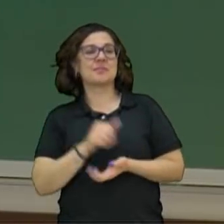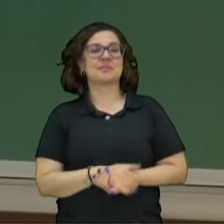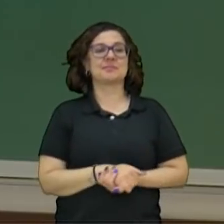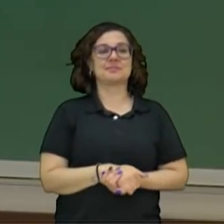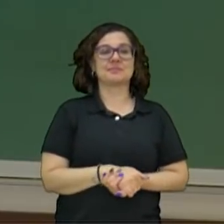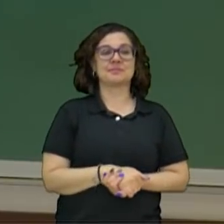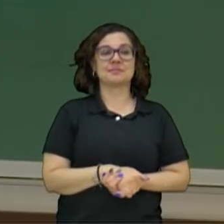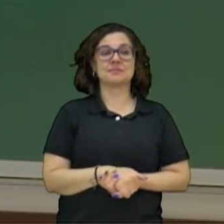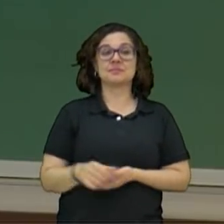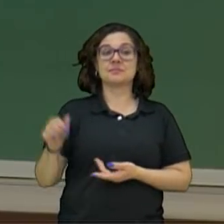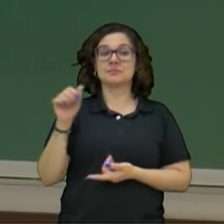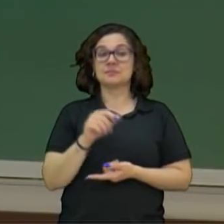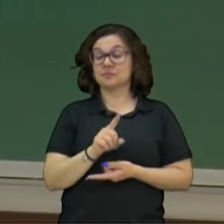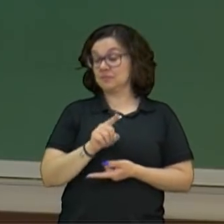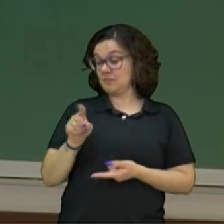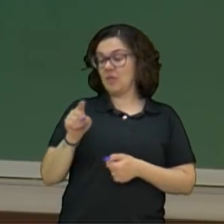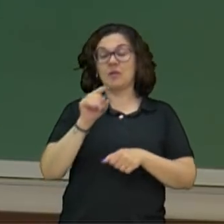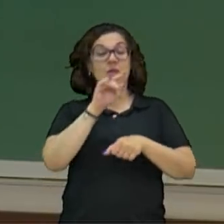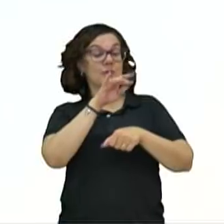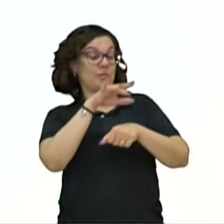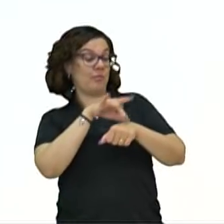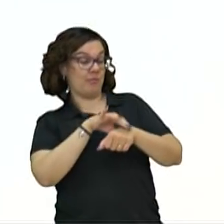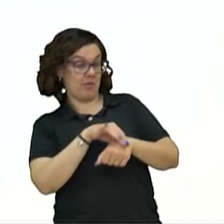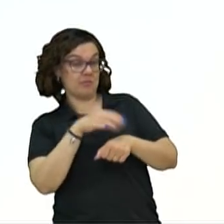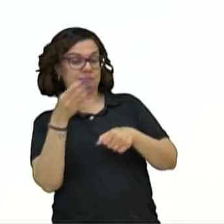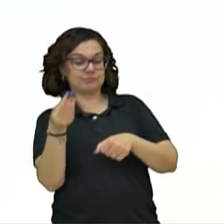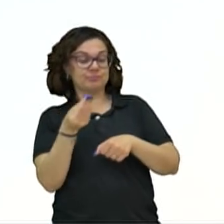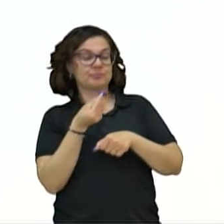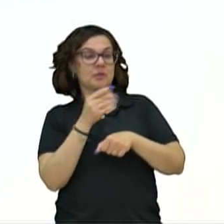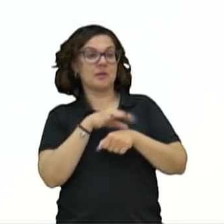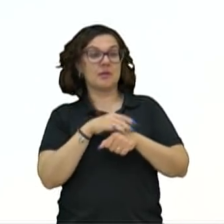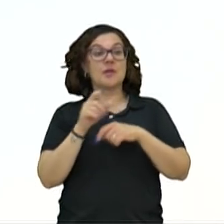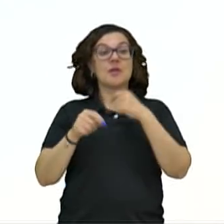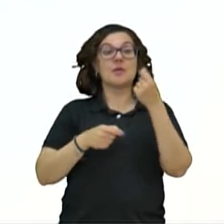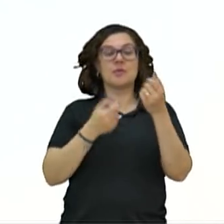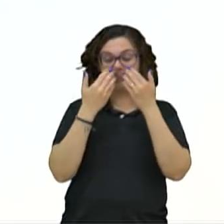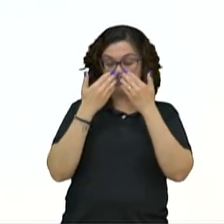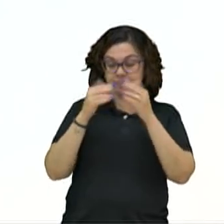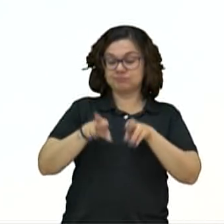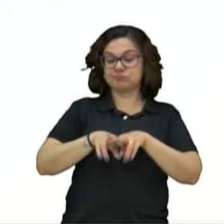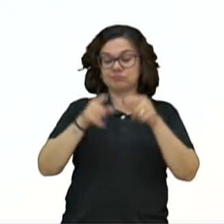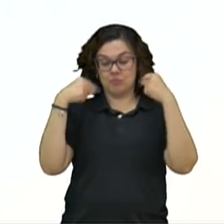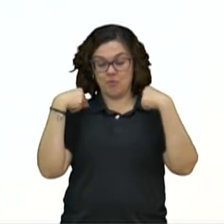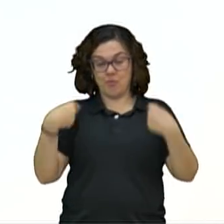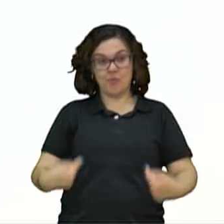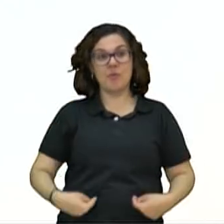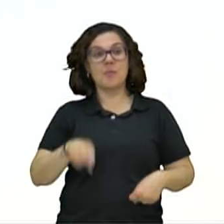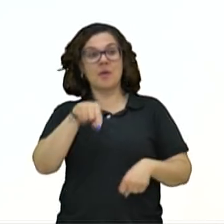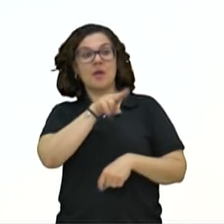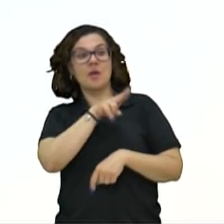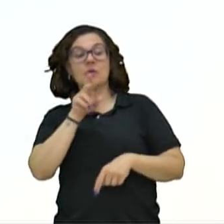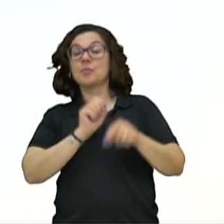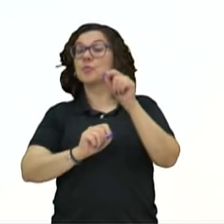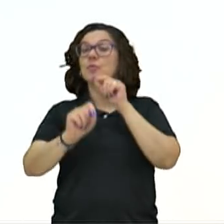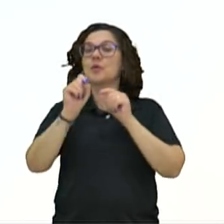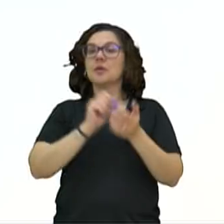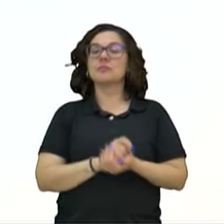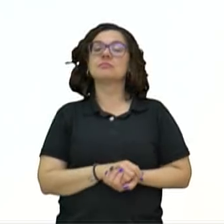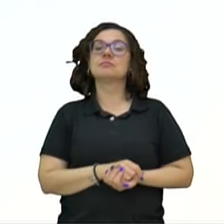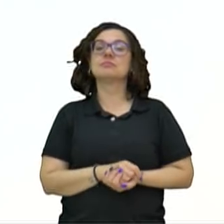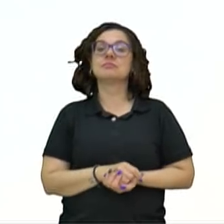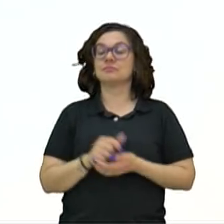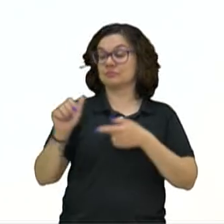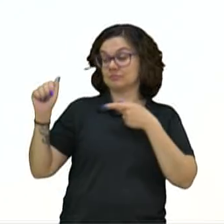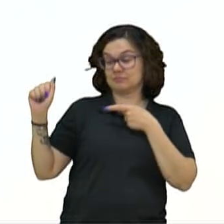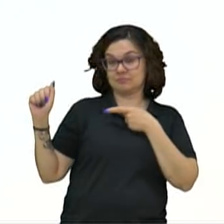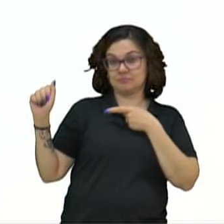lembrar. Organismos patogênicos e partículas estranhas ao corpo são chamadas aí pela ciência